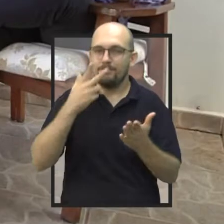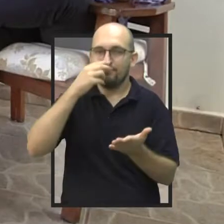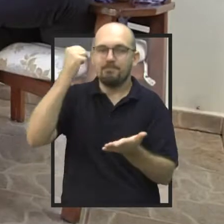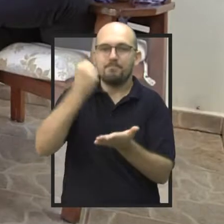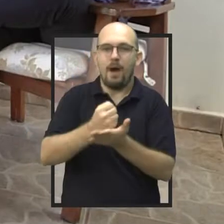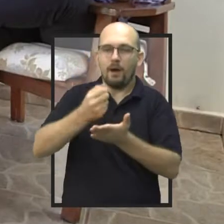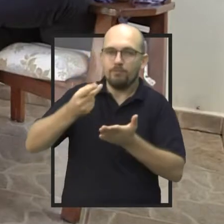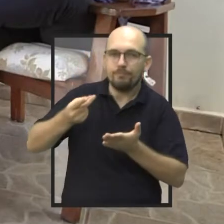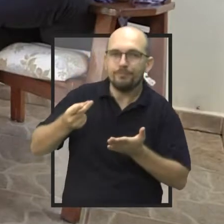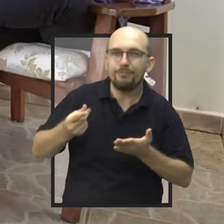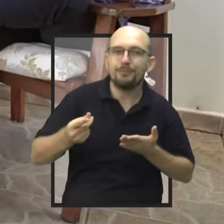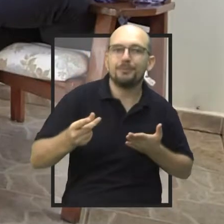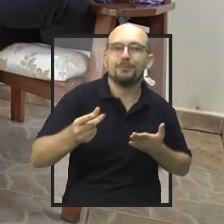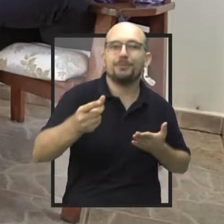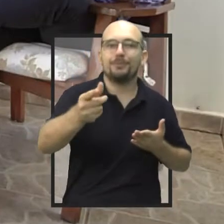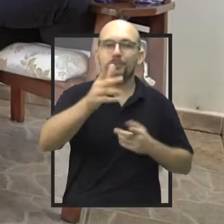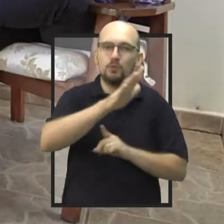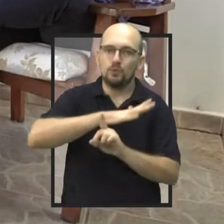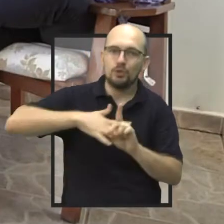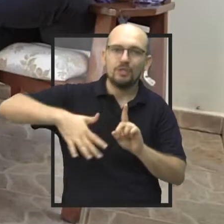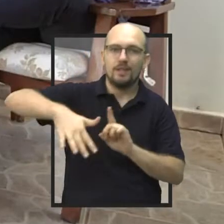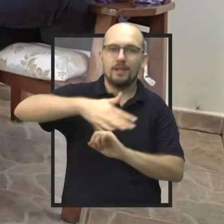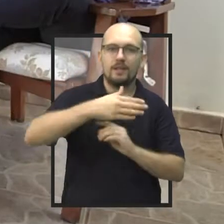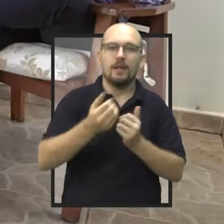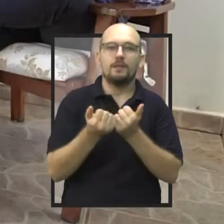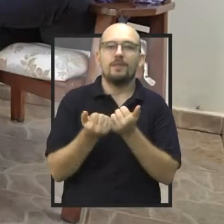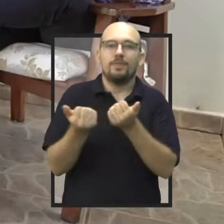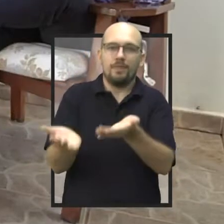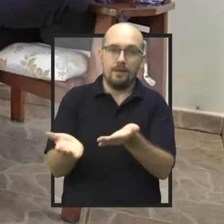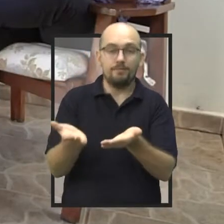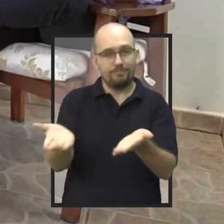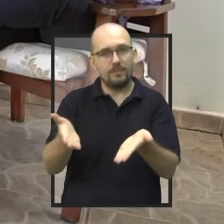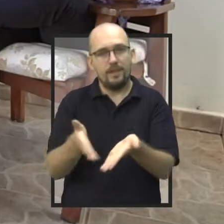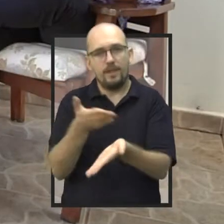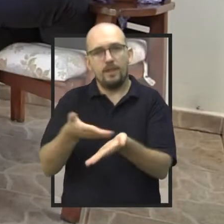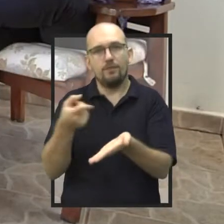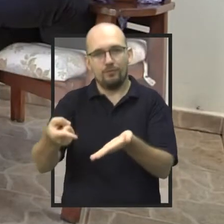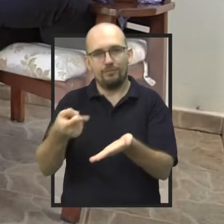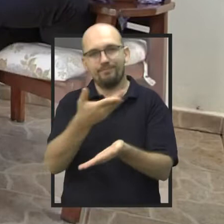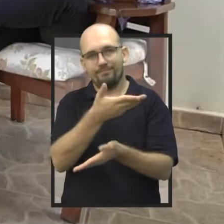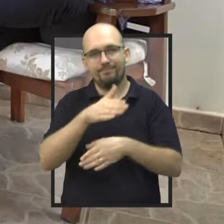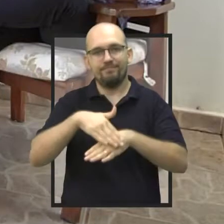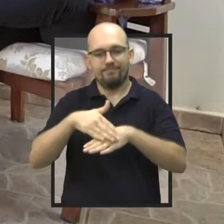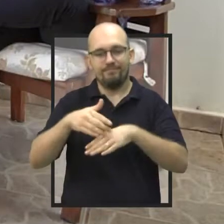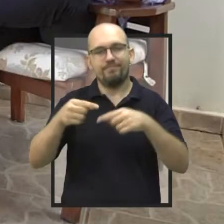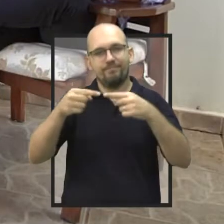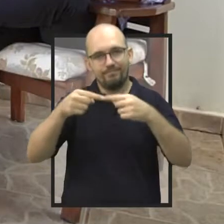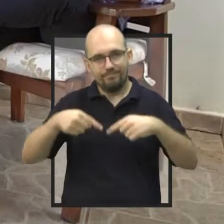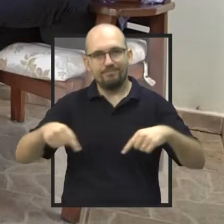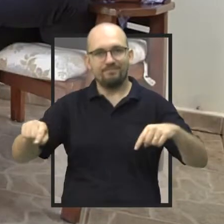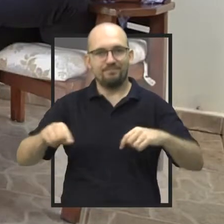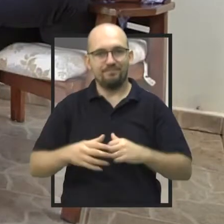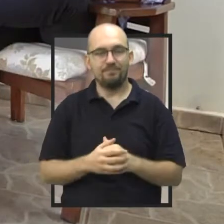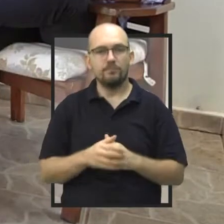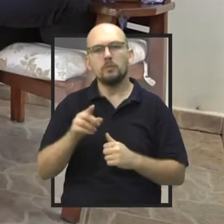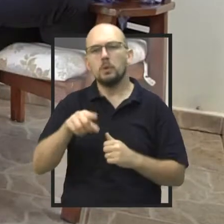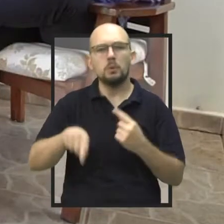para a sociedade, um legado para a posteridade, por meio desse livro, que tem como base um ideal